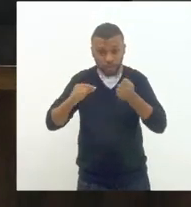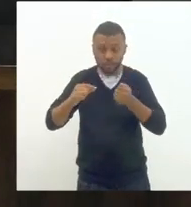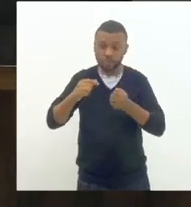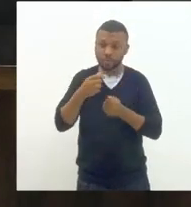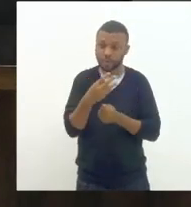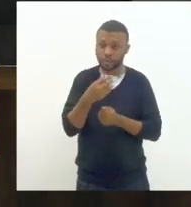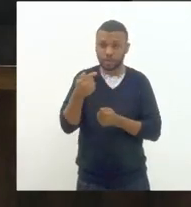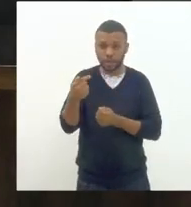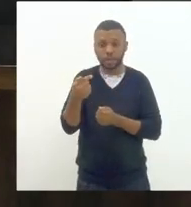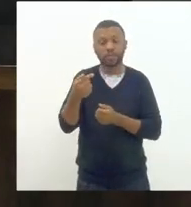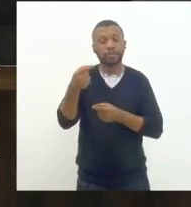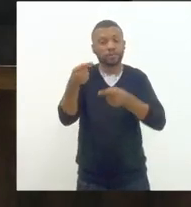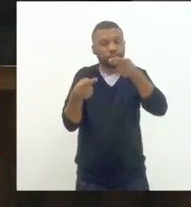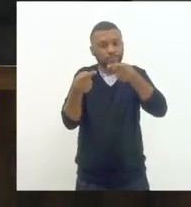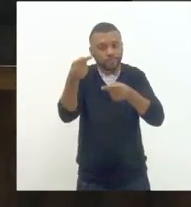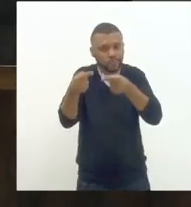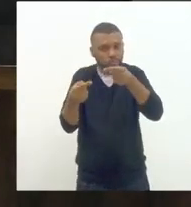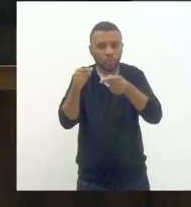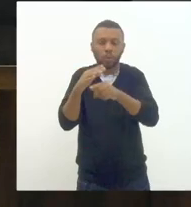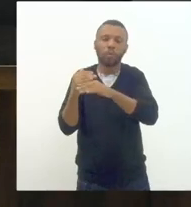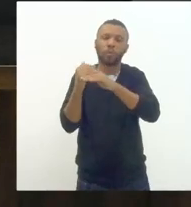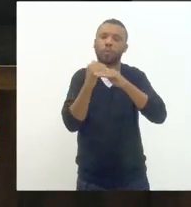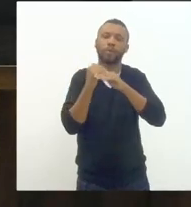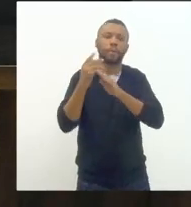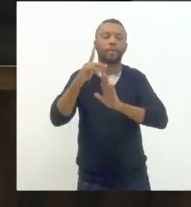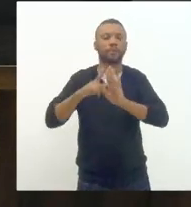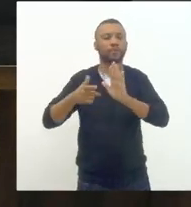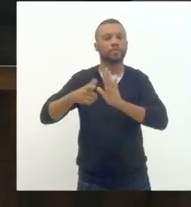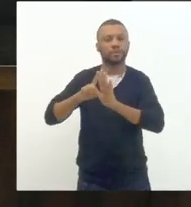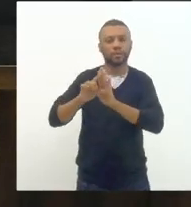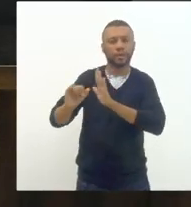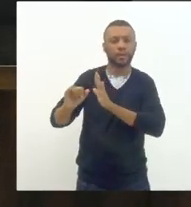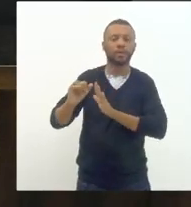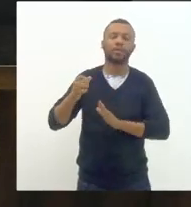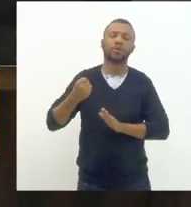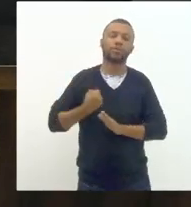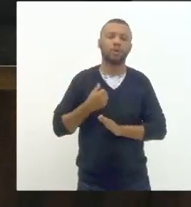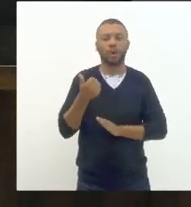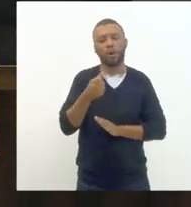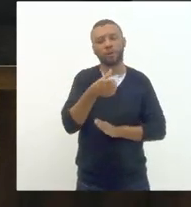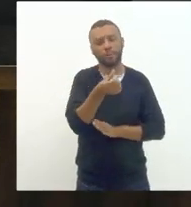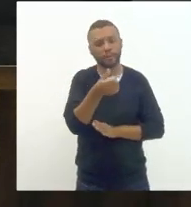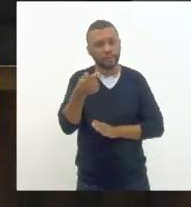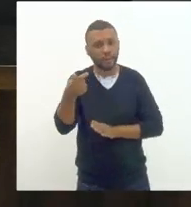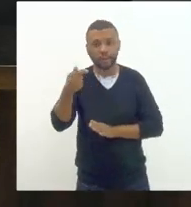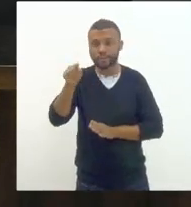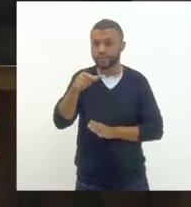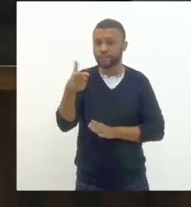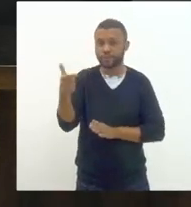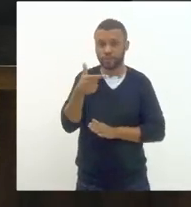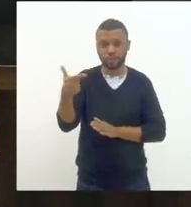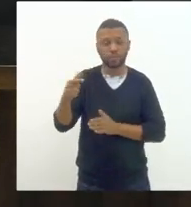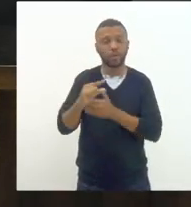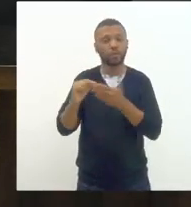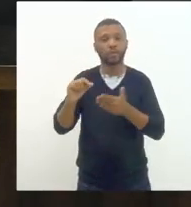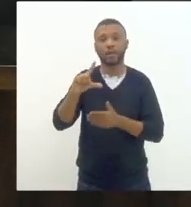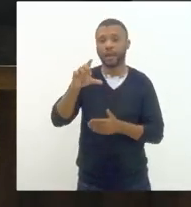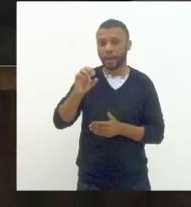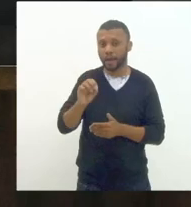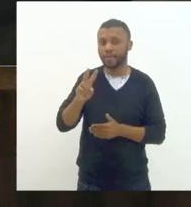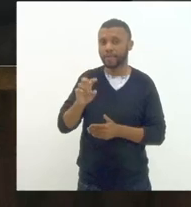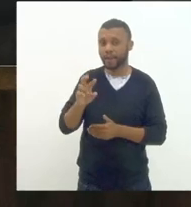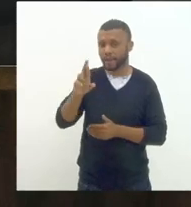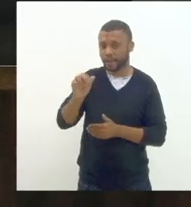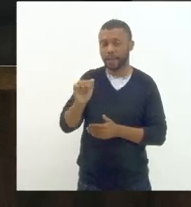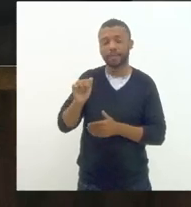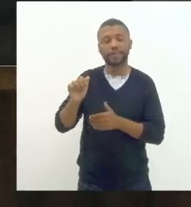Interno, em tramitação ordinária, em votação, em discussão única, projeto de lei número 1167-22, de autoria do deputado Léo Vieira, que institui